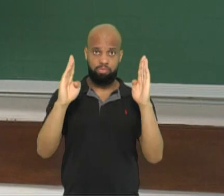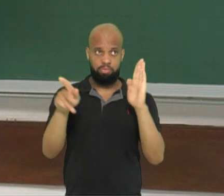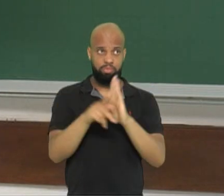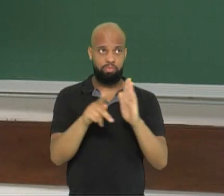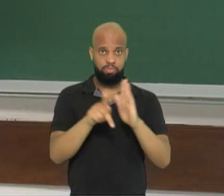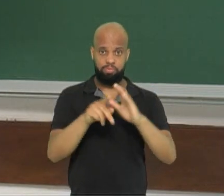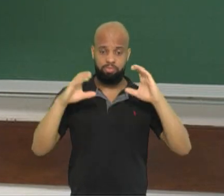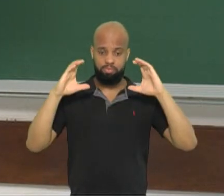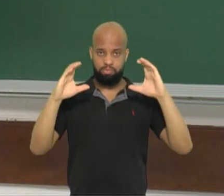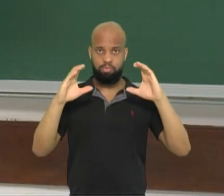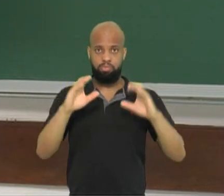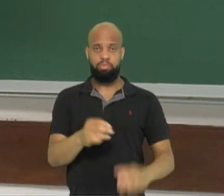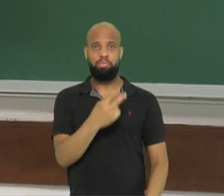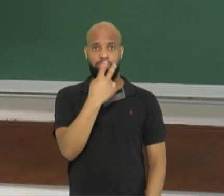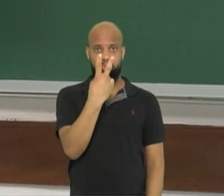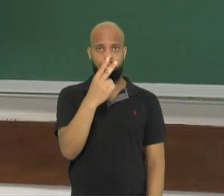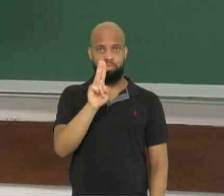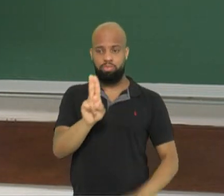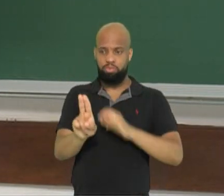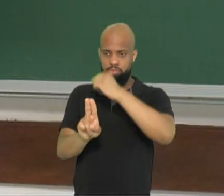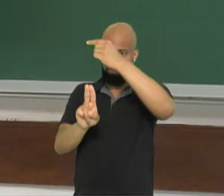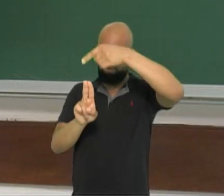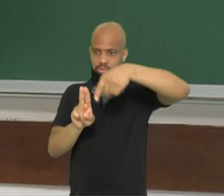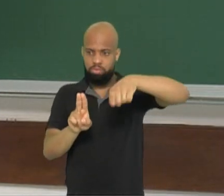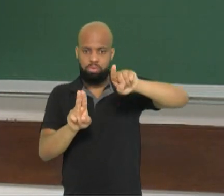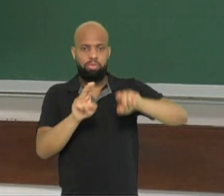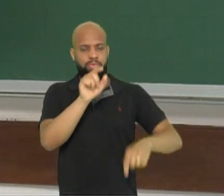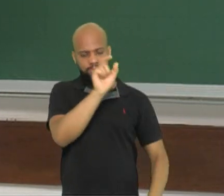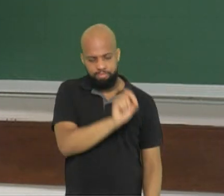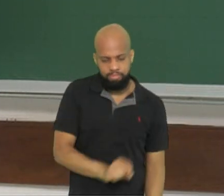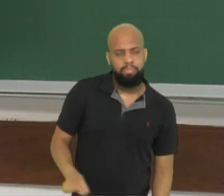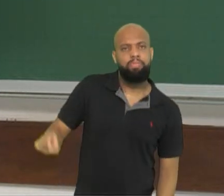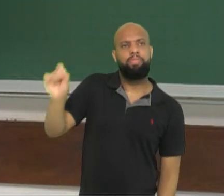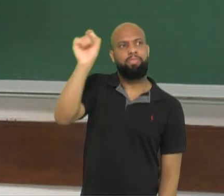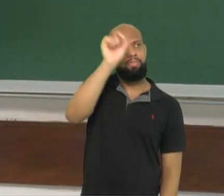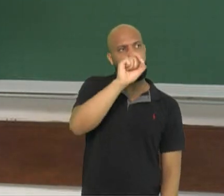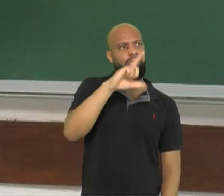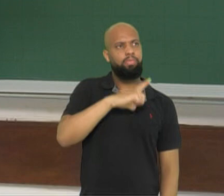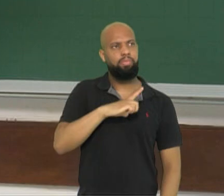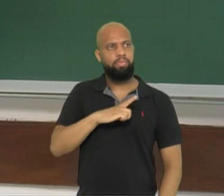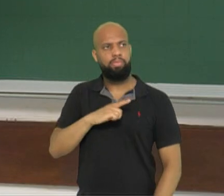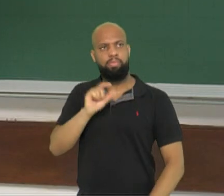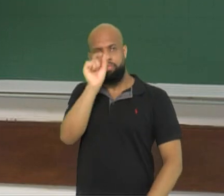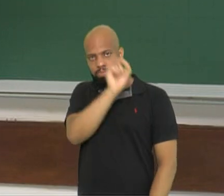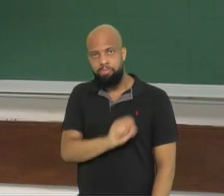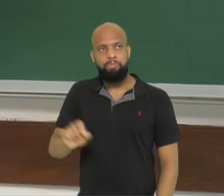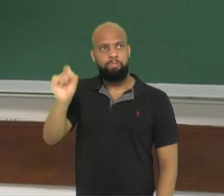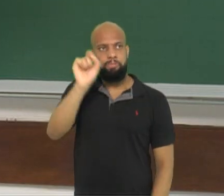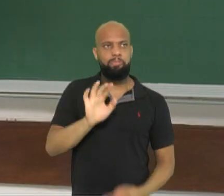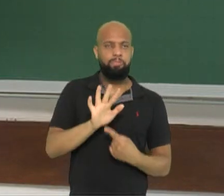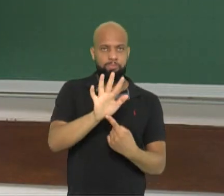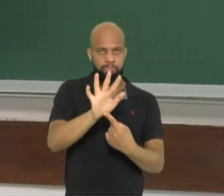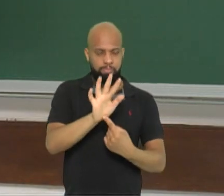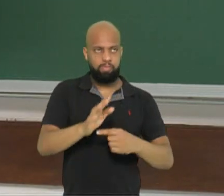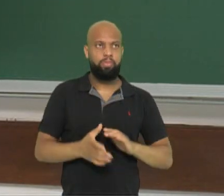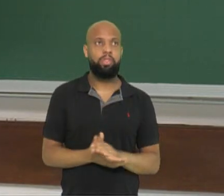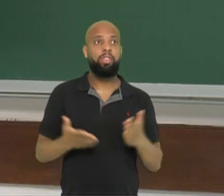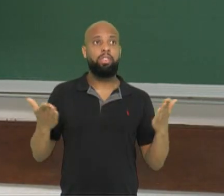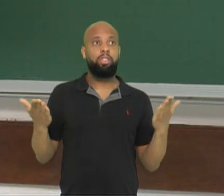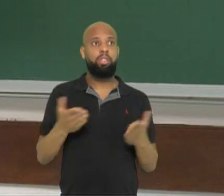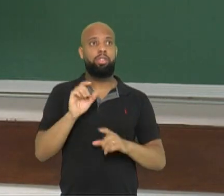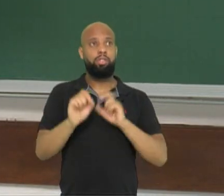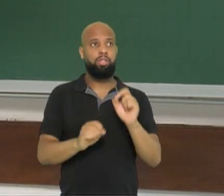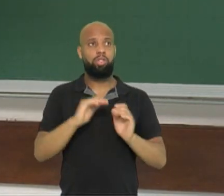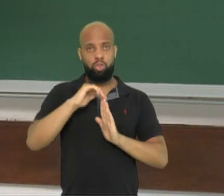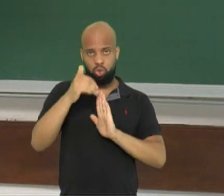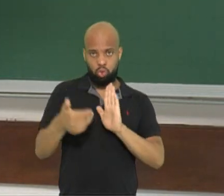função 2π, que é a volta que a circunferência ali determina os valores. Bom, vamos, né?